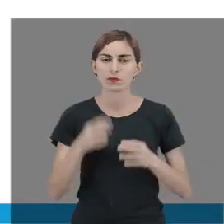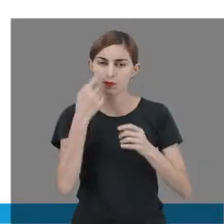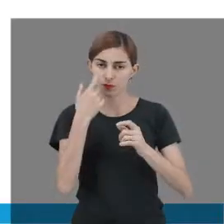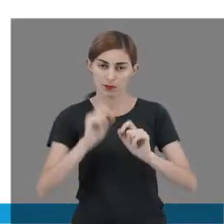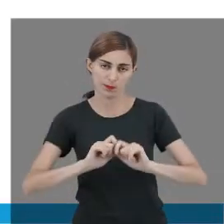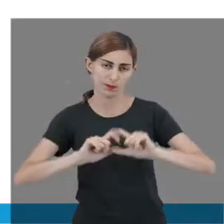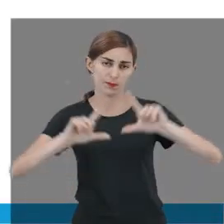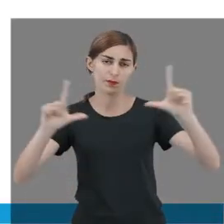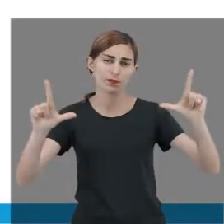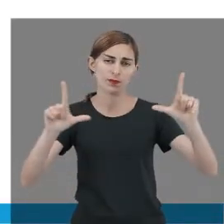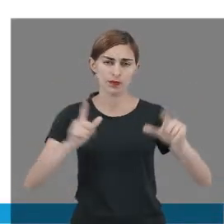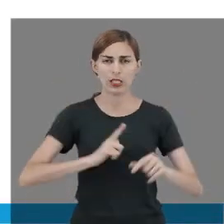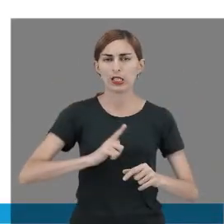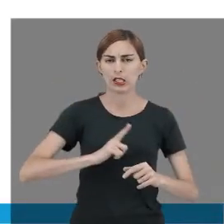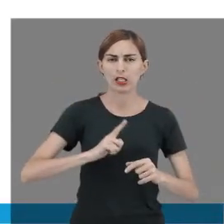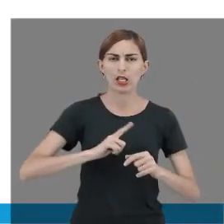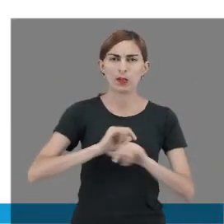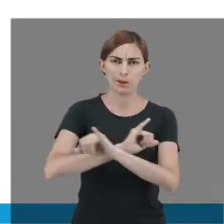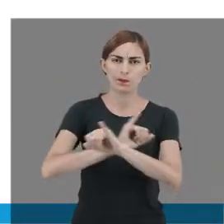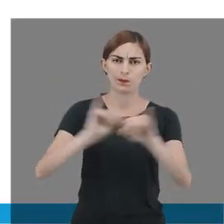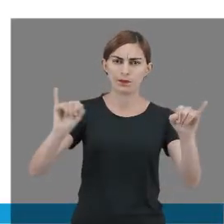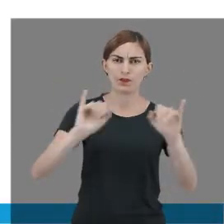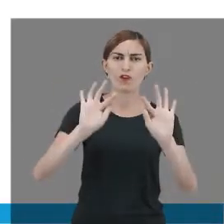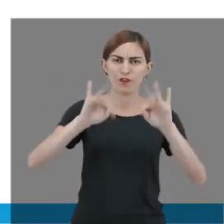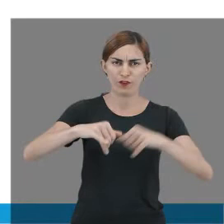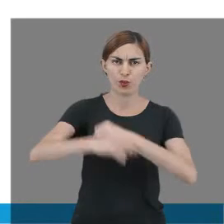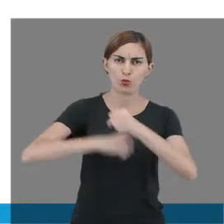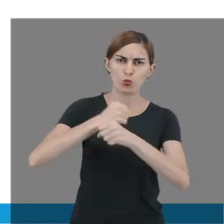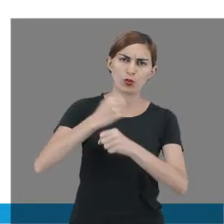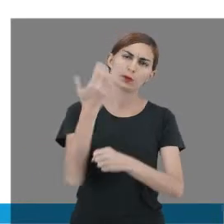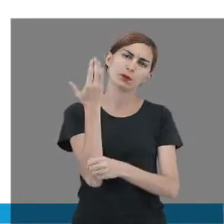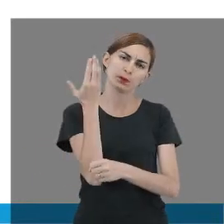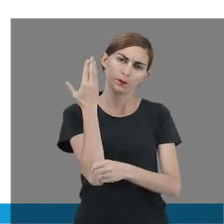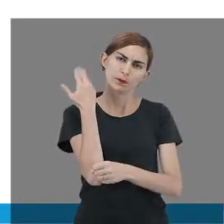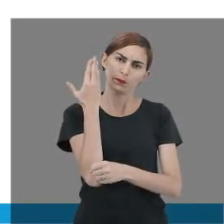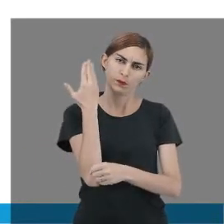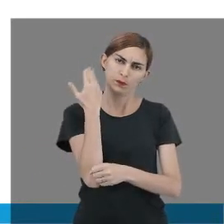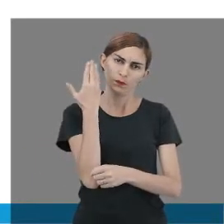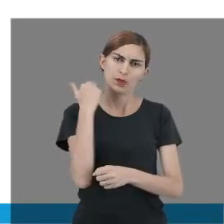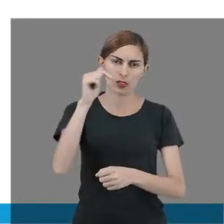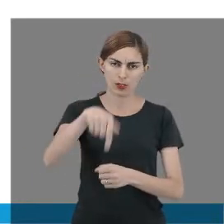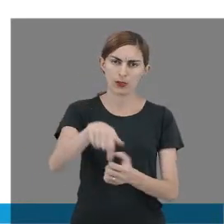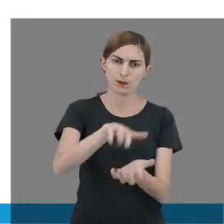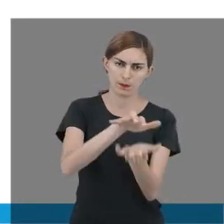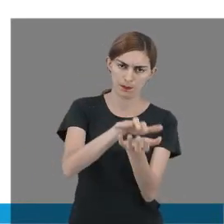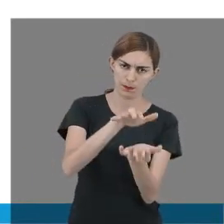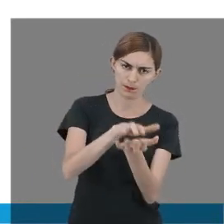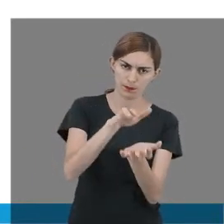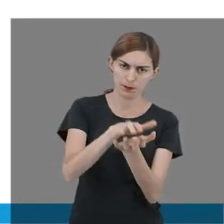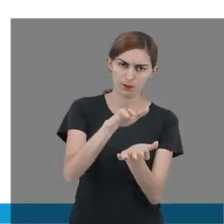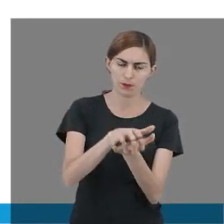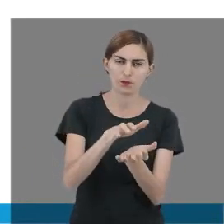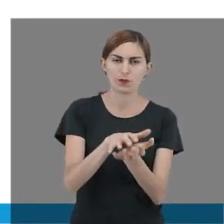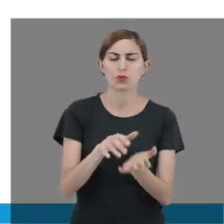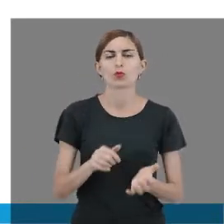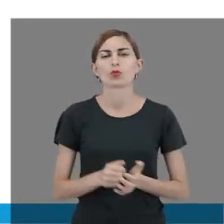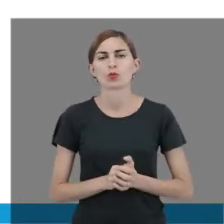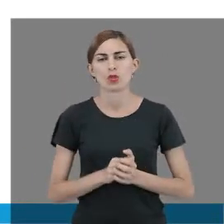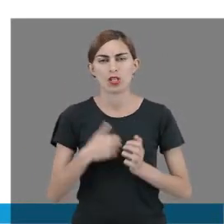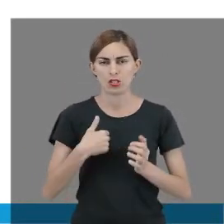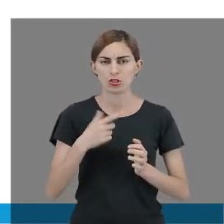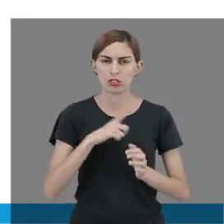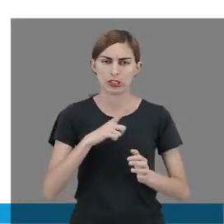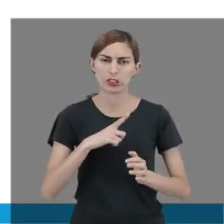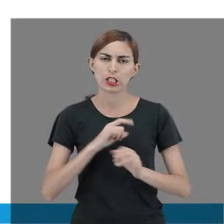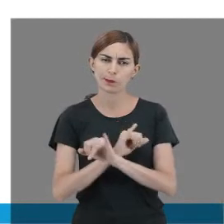Aqui a gente tem o boletim que é do final do ano passado, onde a gente coloca aqui em Pernambuco, eu vou falar mais especificamente em Pernambuco, a gente